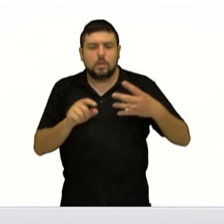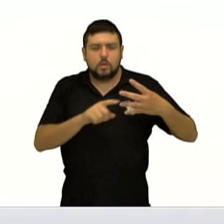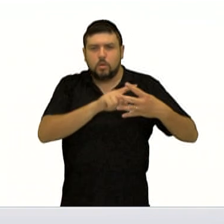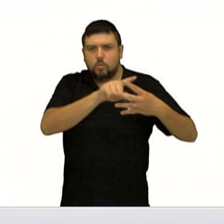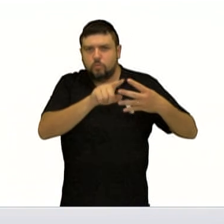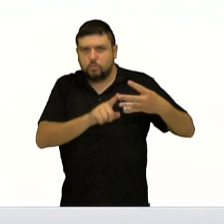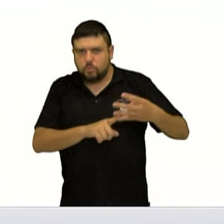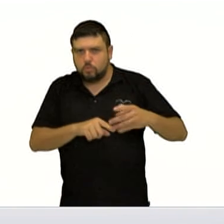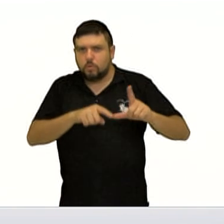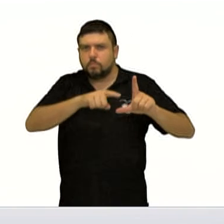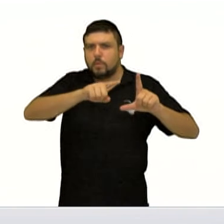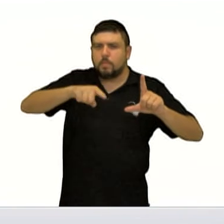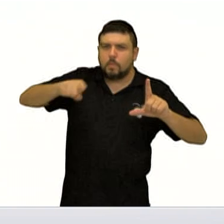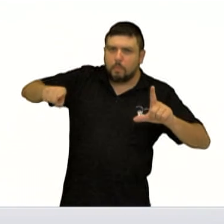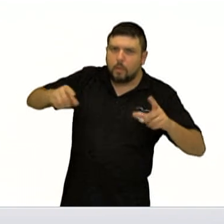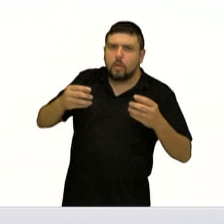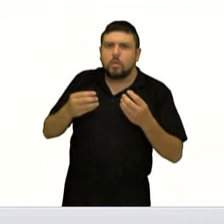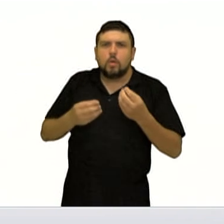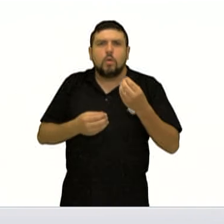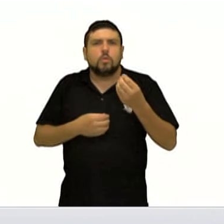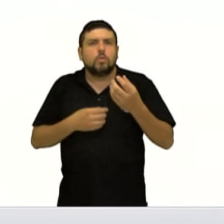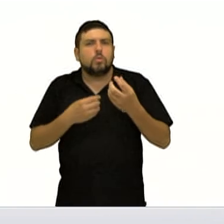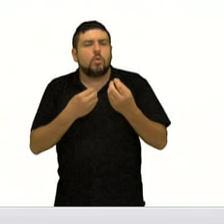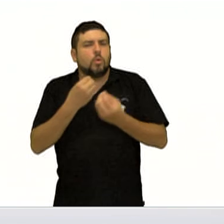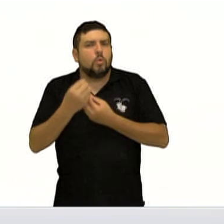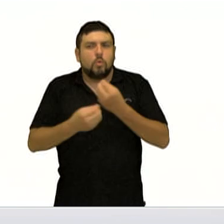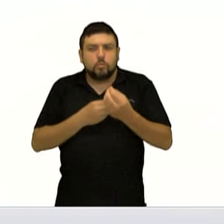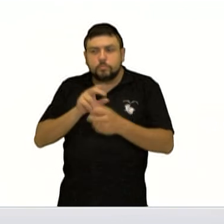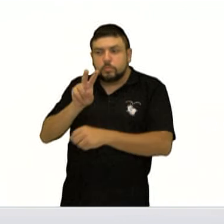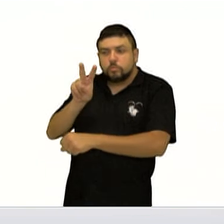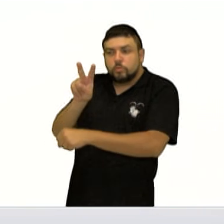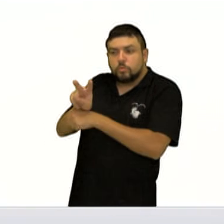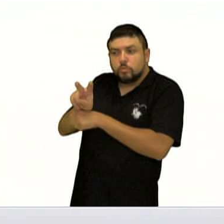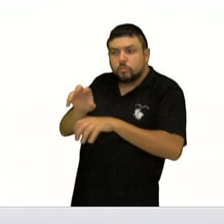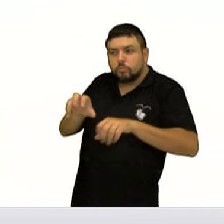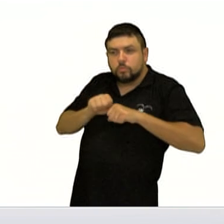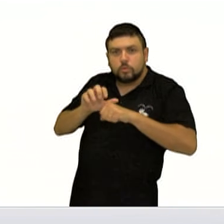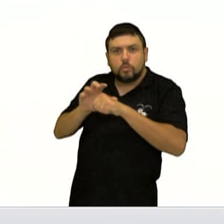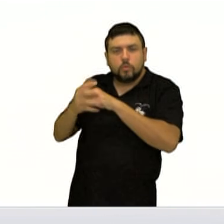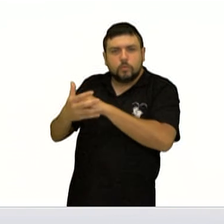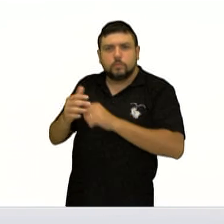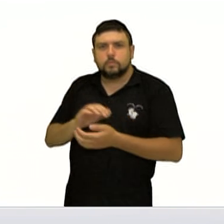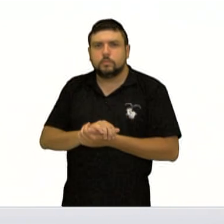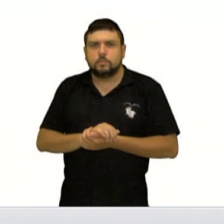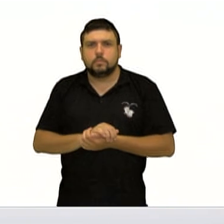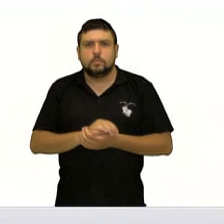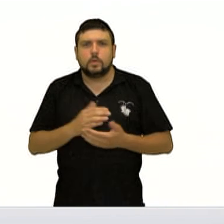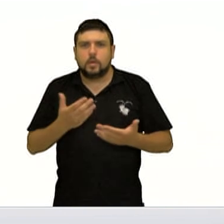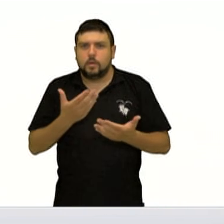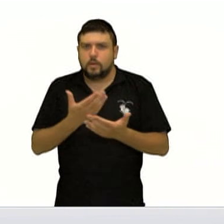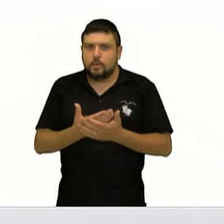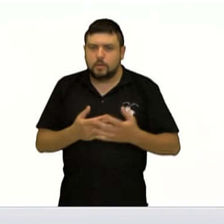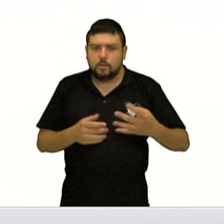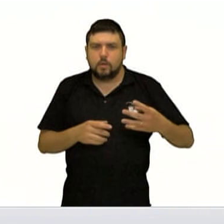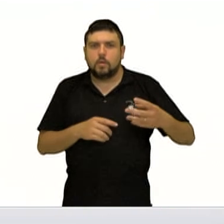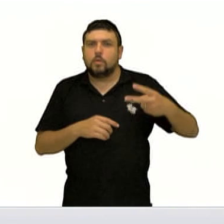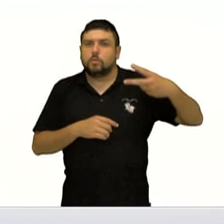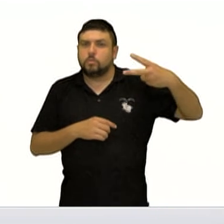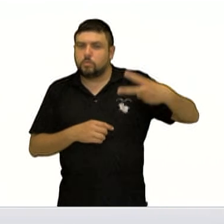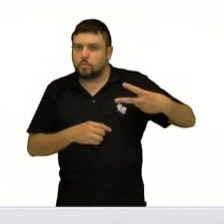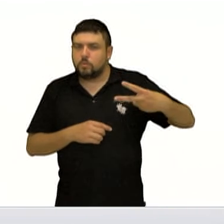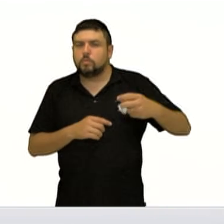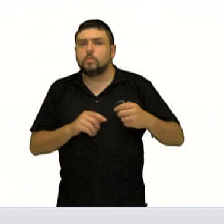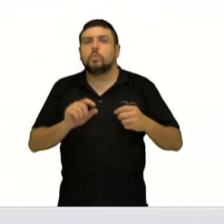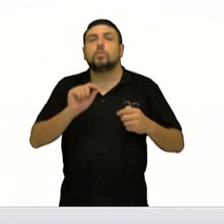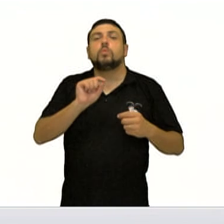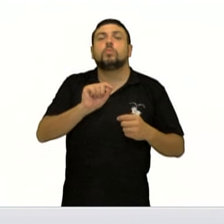que demonstram como que nós devemos cuidar do paciente de Covid em casa. Nessa aula, nós vimos 2 gráficos. Analisamos 2